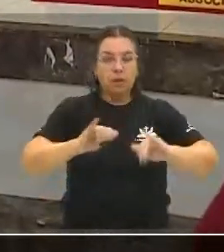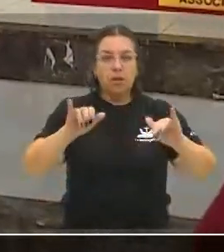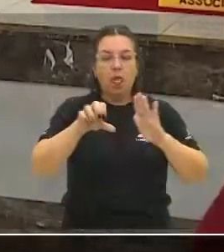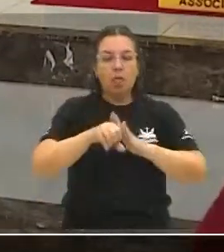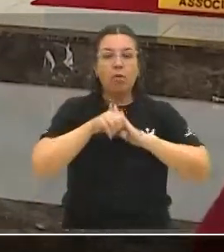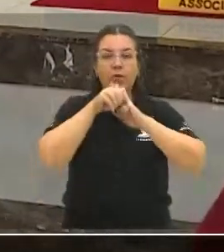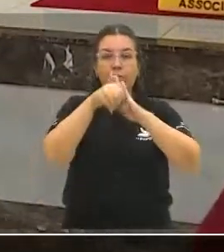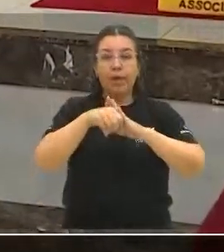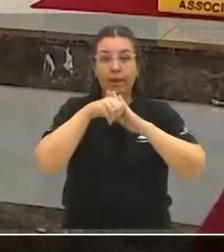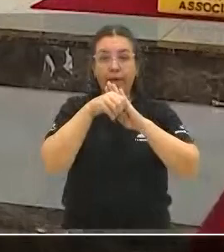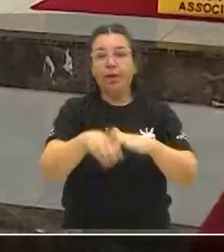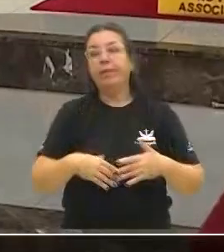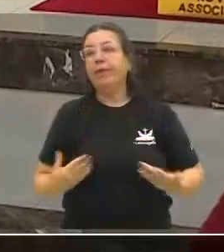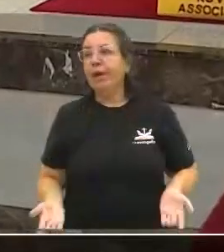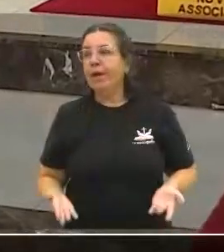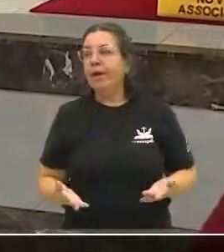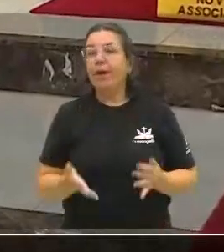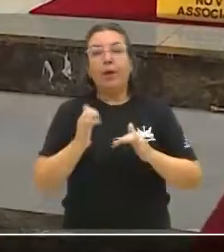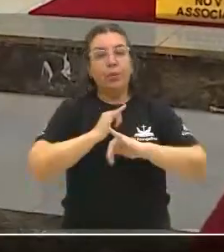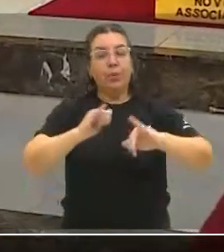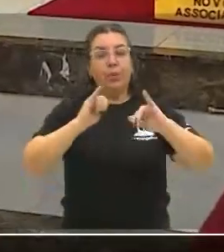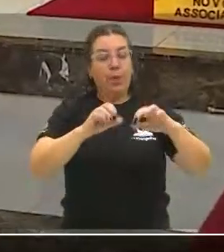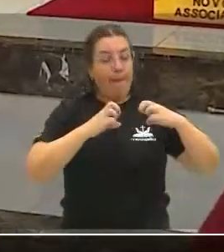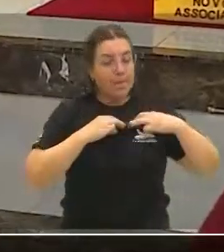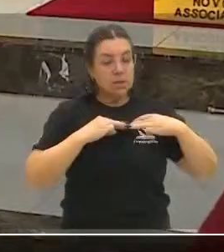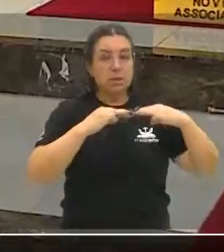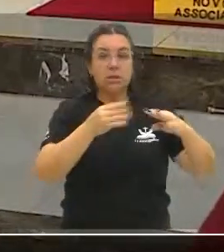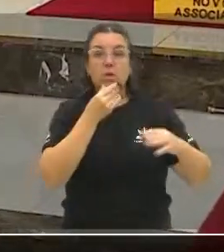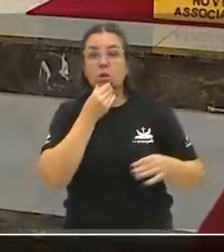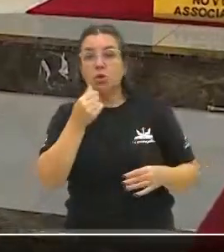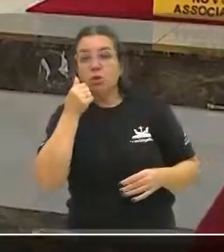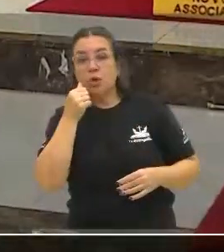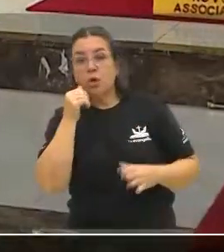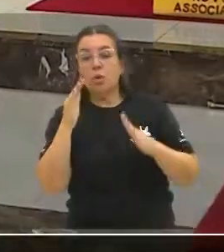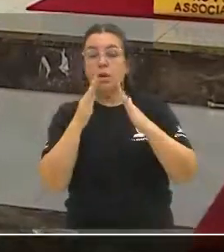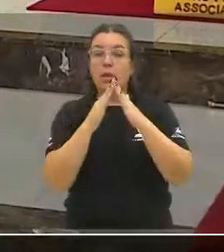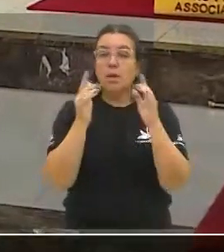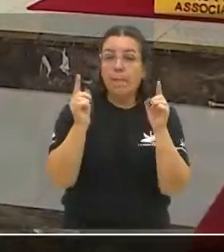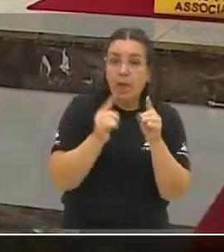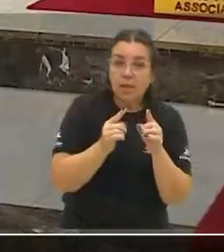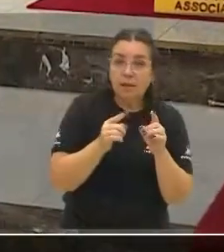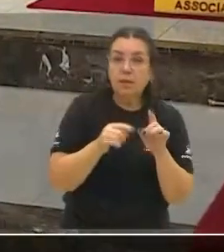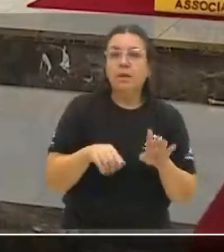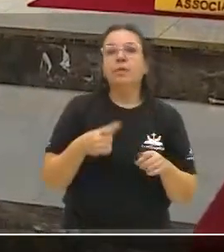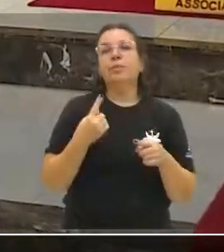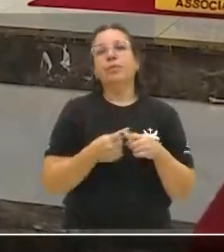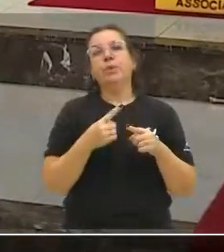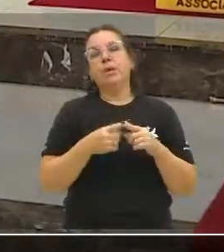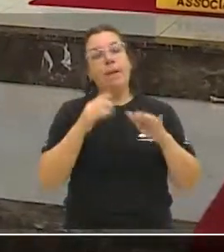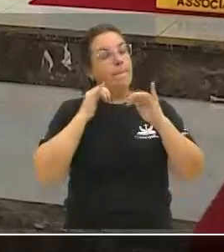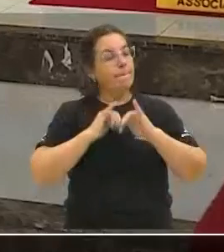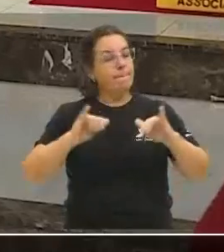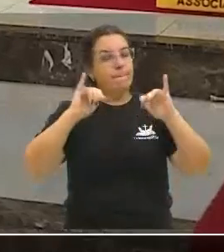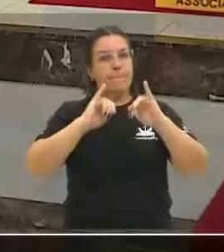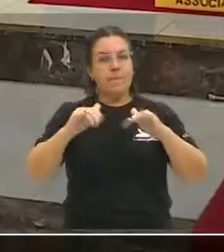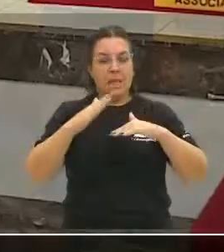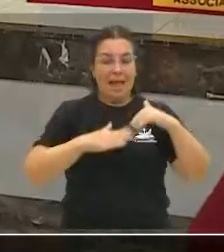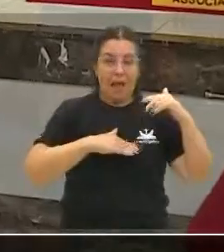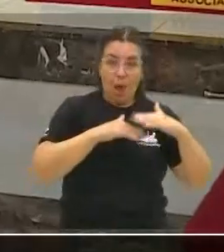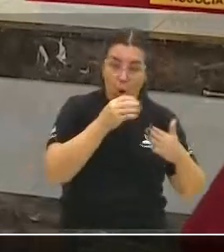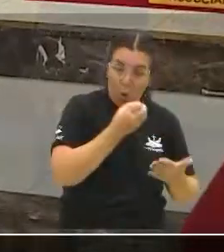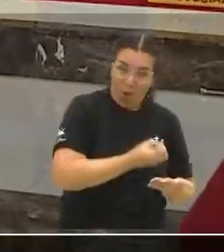novena, divulgar como mensageiros e mensageiras, é porque nós estamos divulgando quem? A obra?